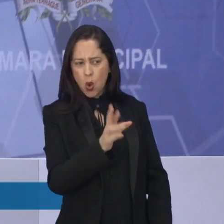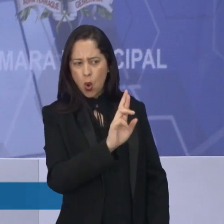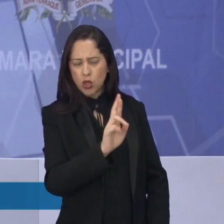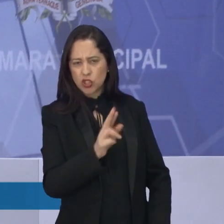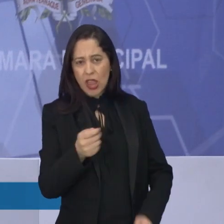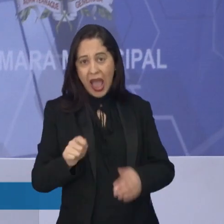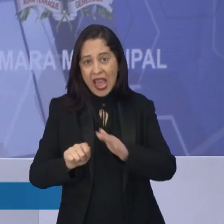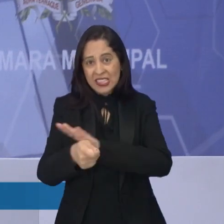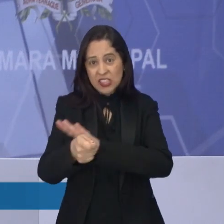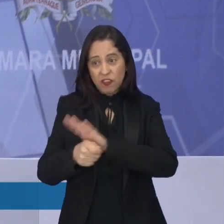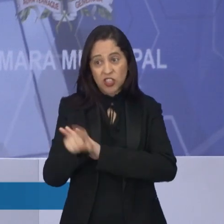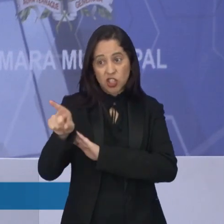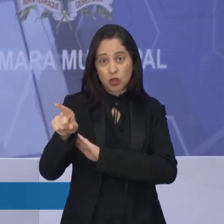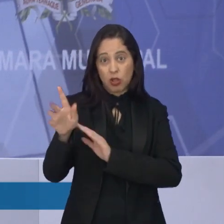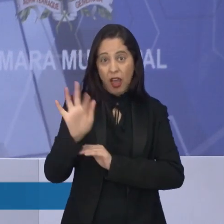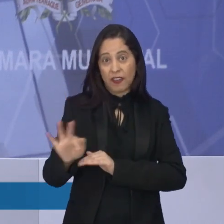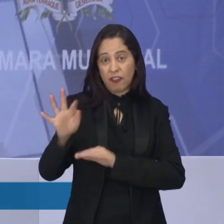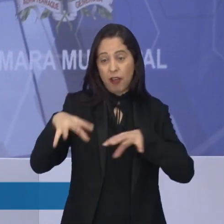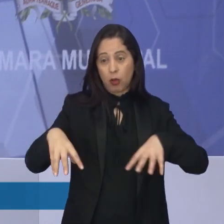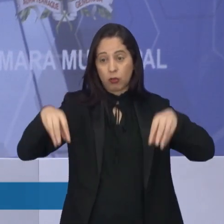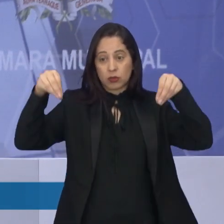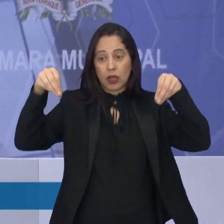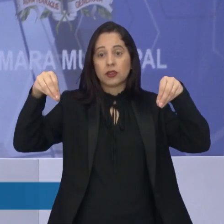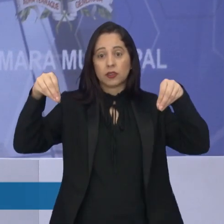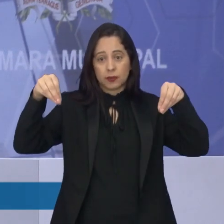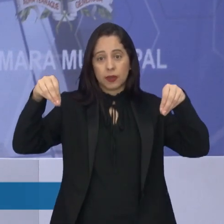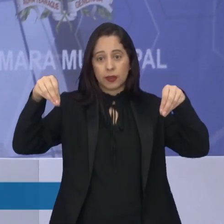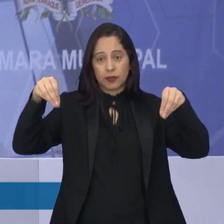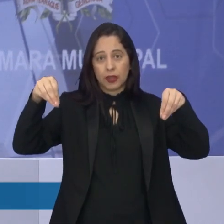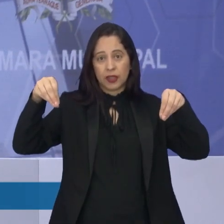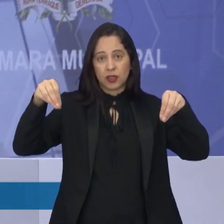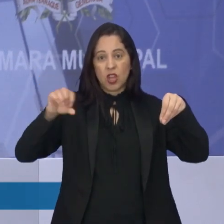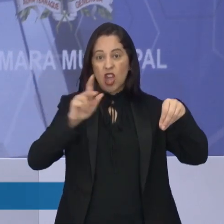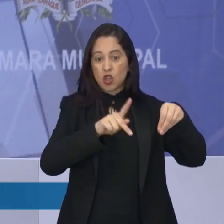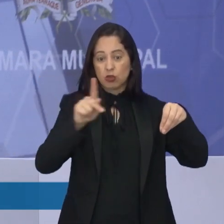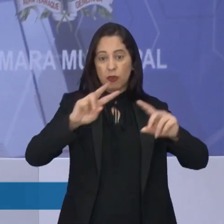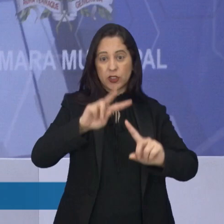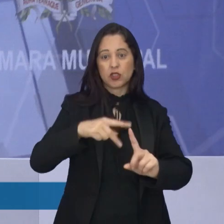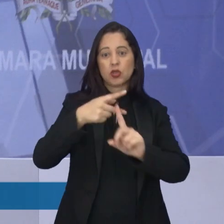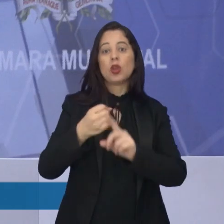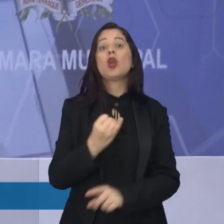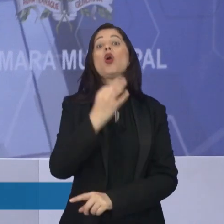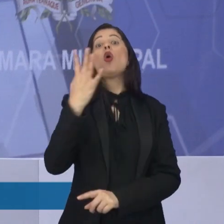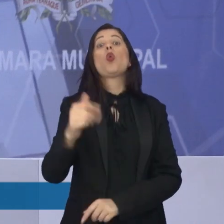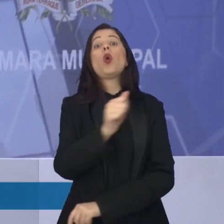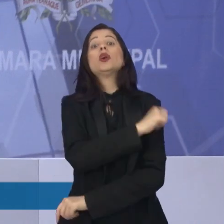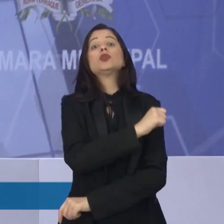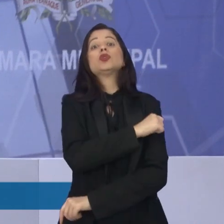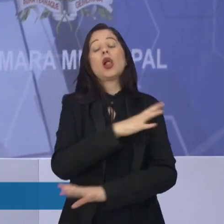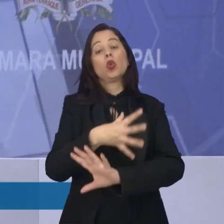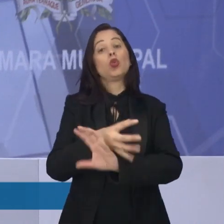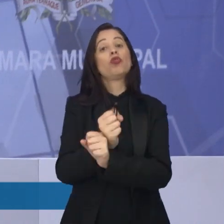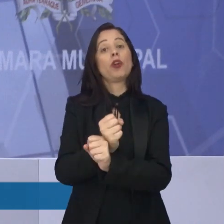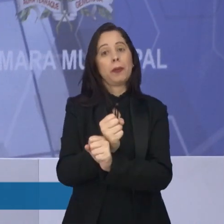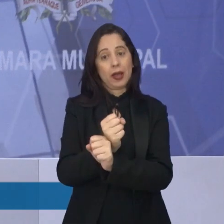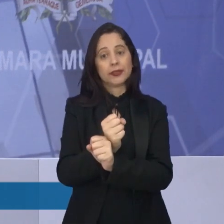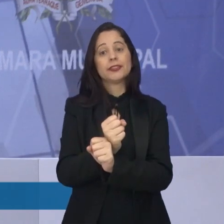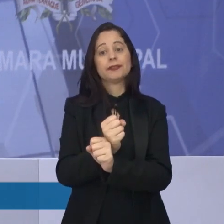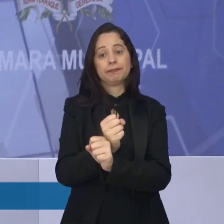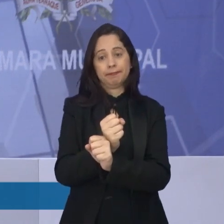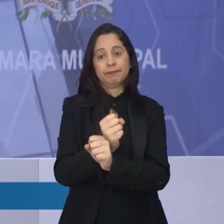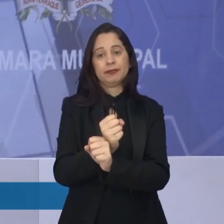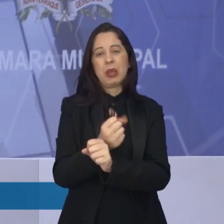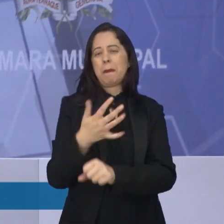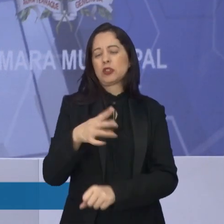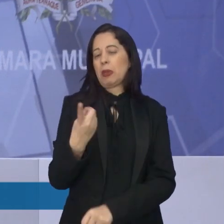nos últimos 10 anos e o corpo docente tivesse duplicado, quantos alunos nós teríamos lá hoje? Eu diria que perto